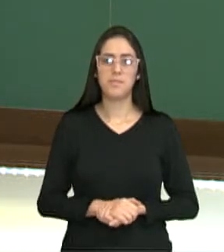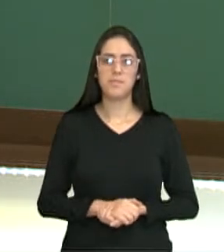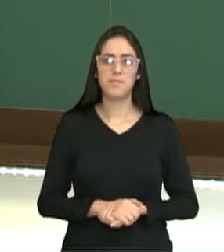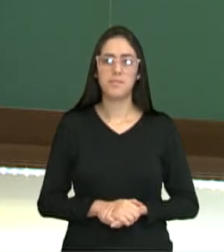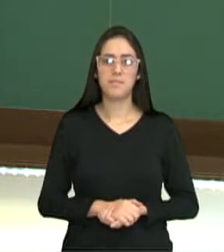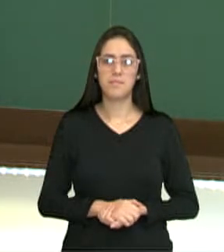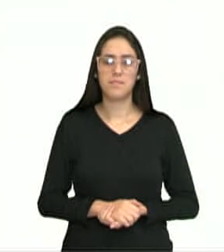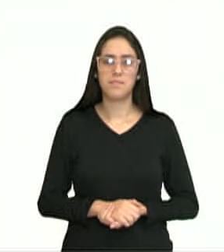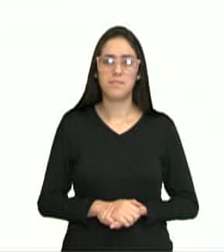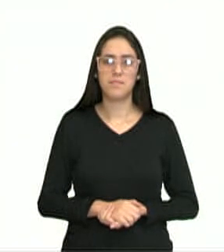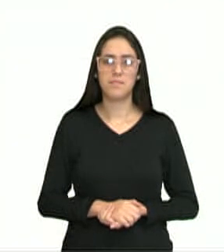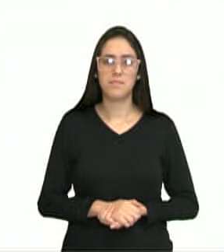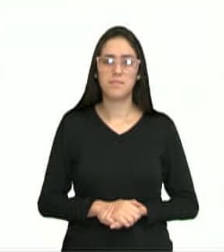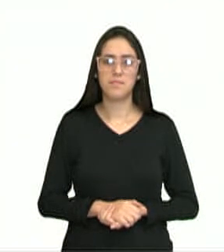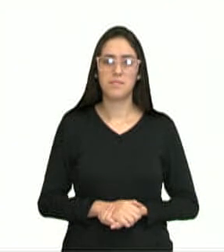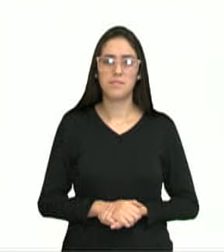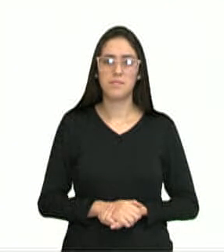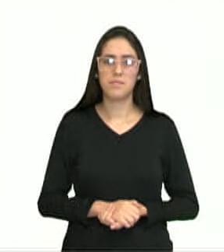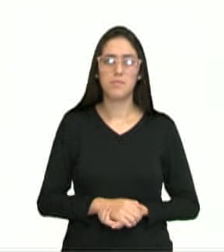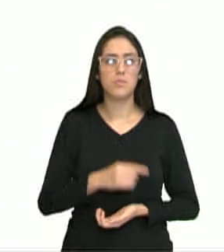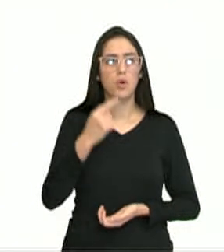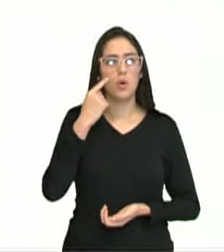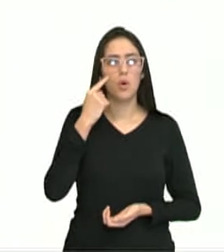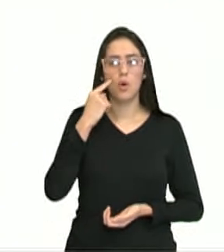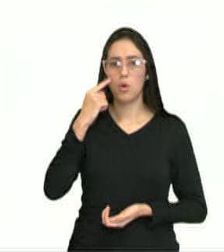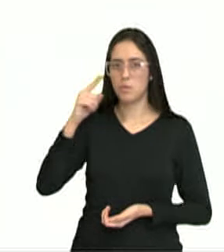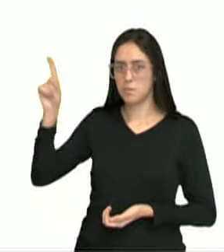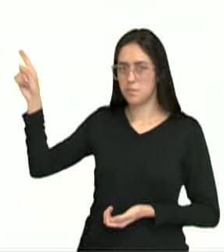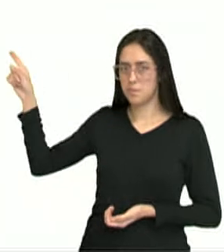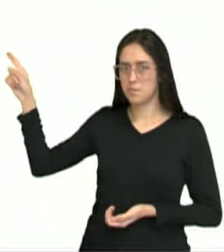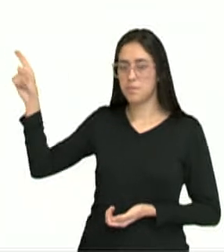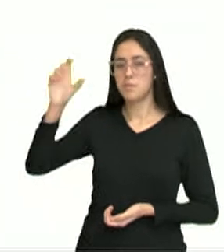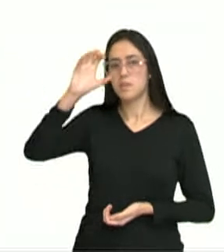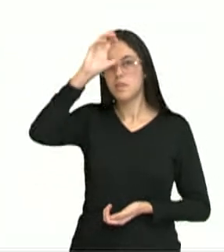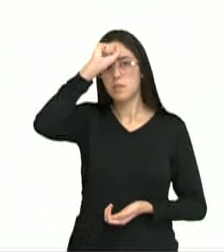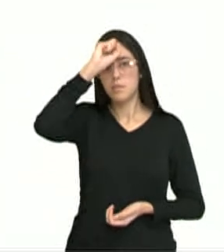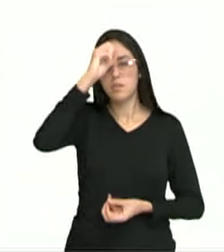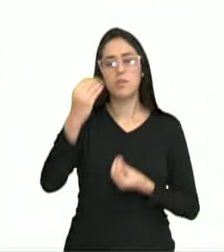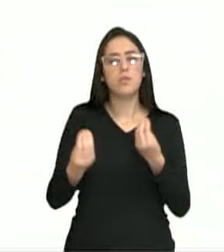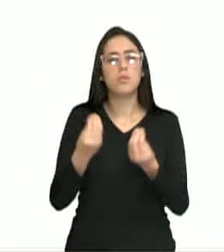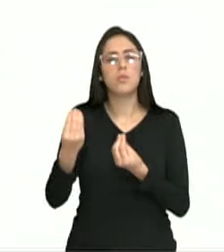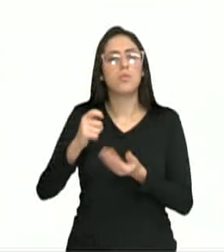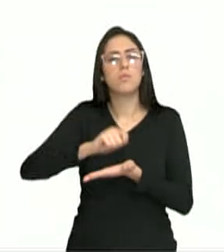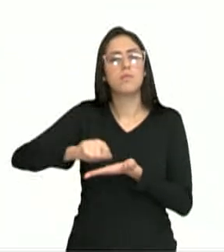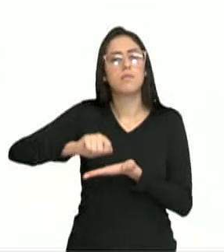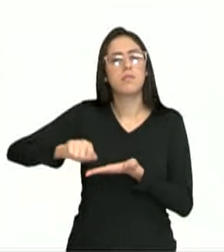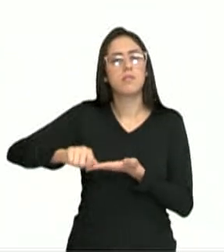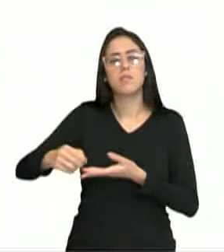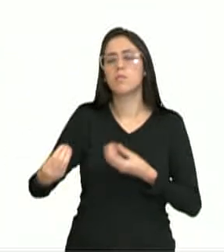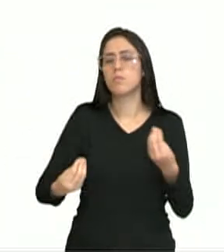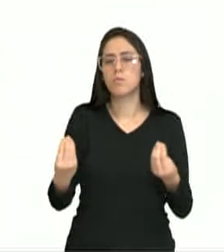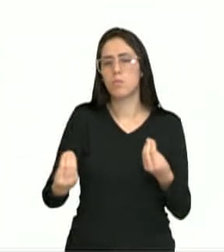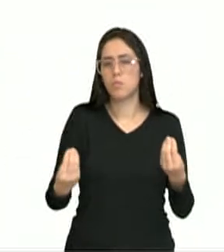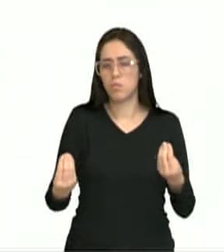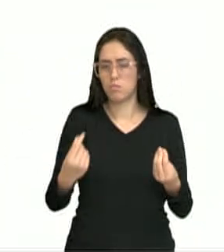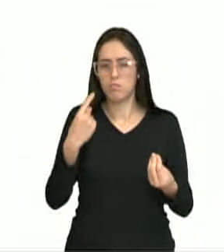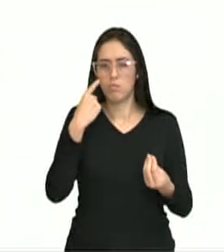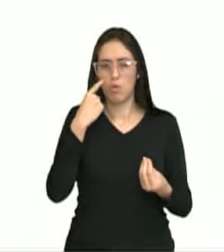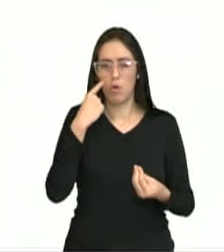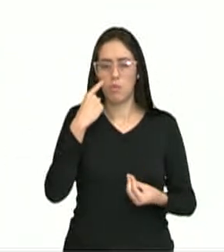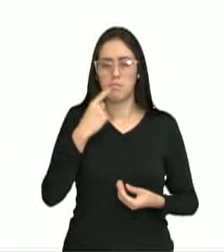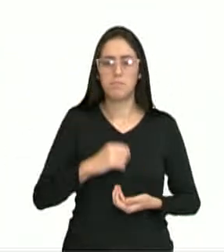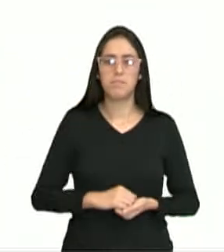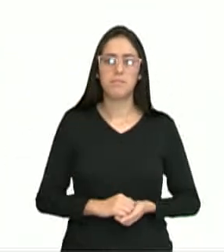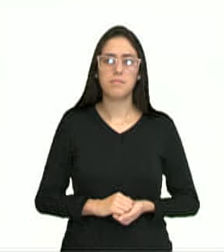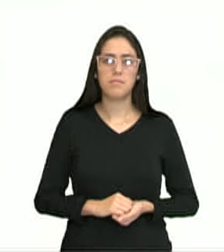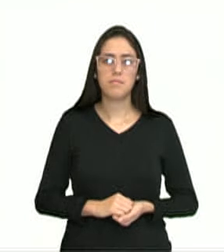Vamos aqui, ó, saber um pouco mais sobre a escrita e a pronúncia. Ó, presta atenção. Eu